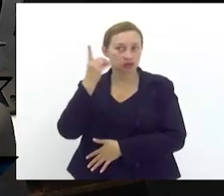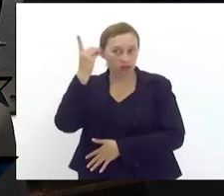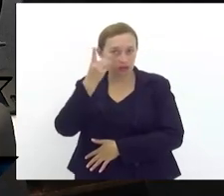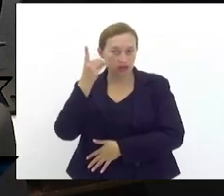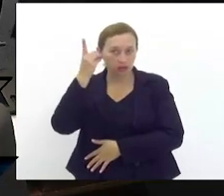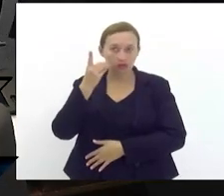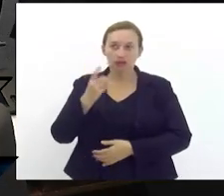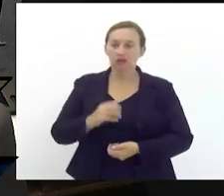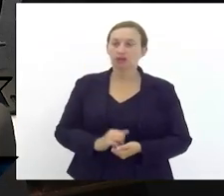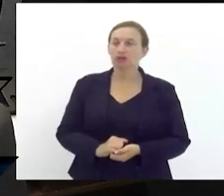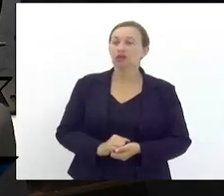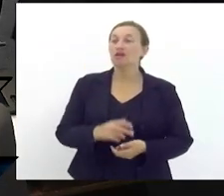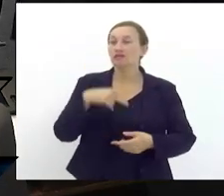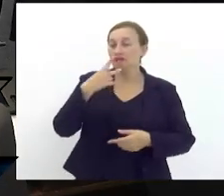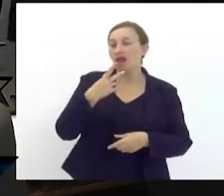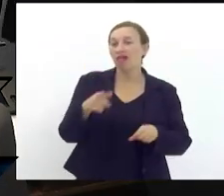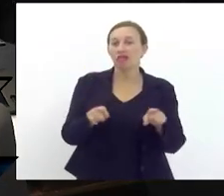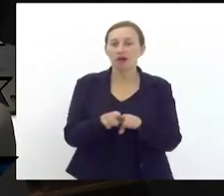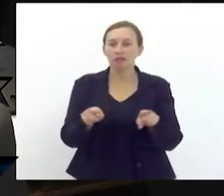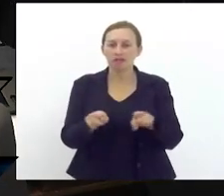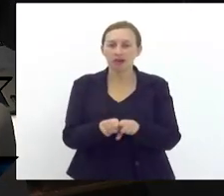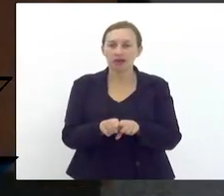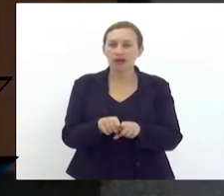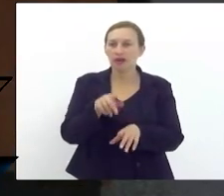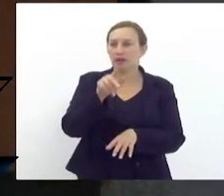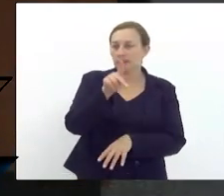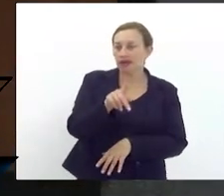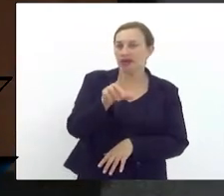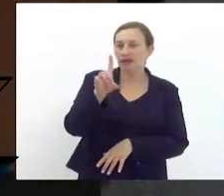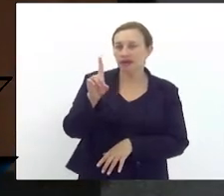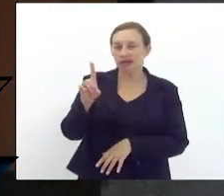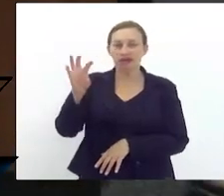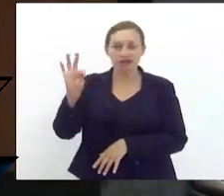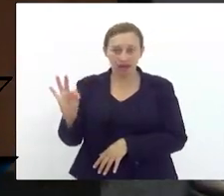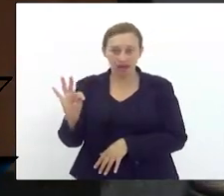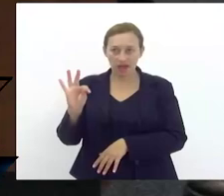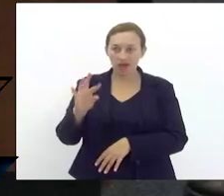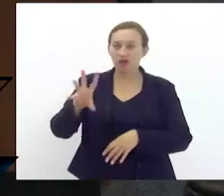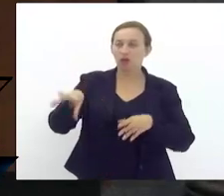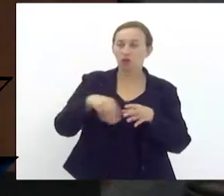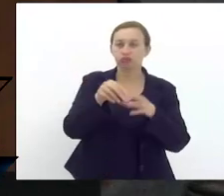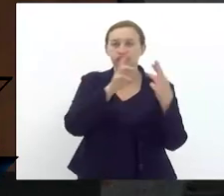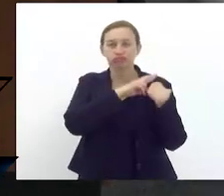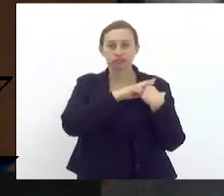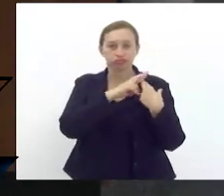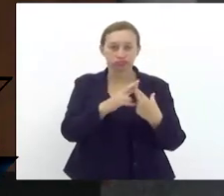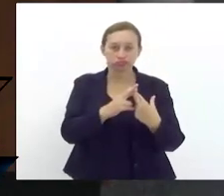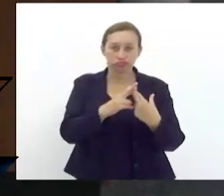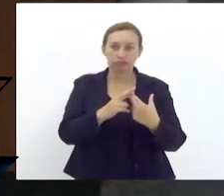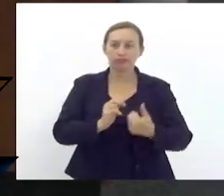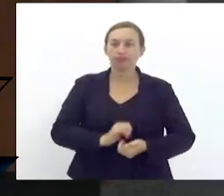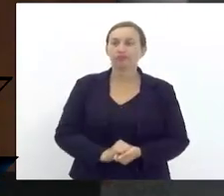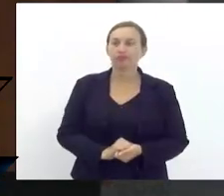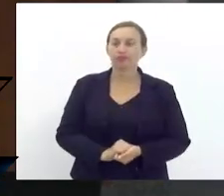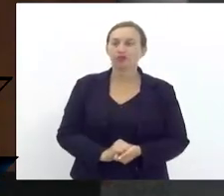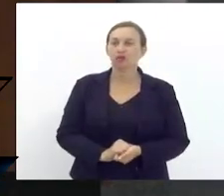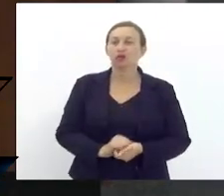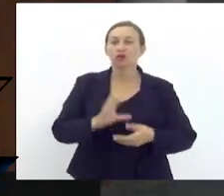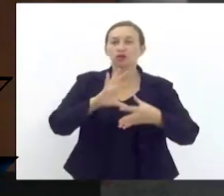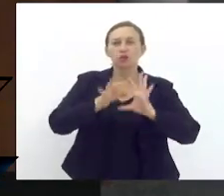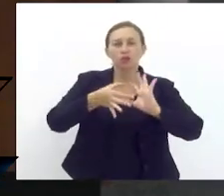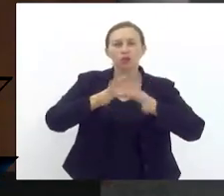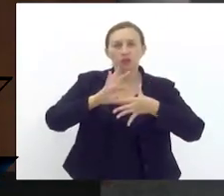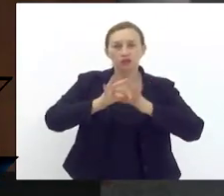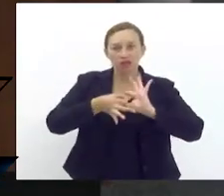né mas dizer também que o PDT imbuído da sua responsabilidade no contexto